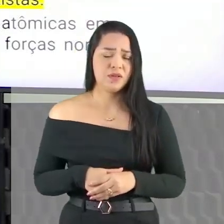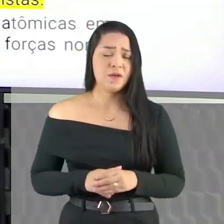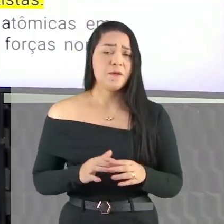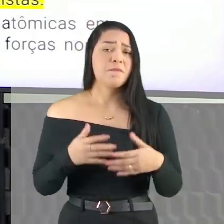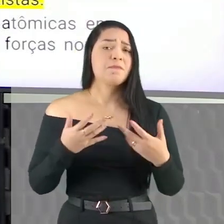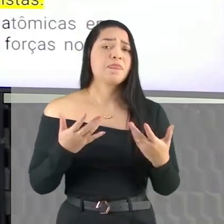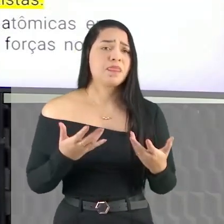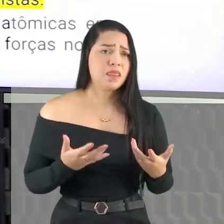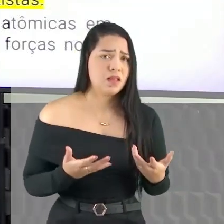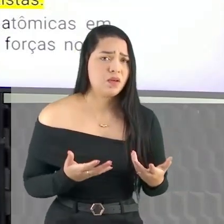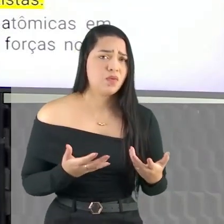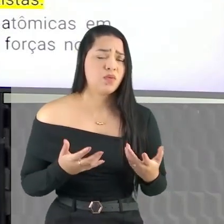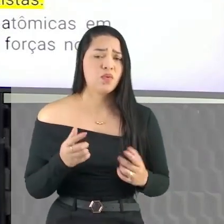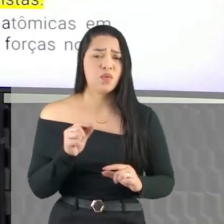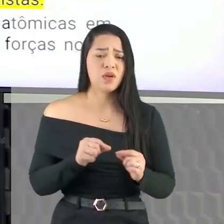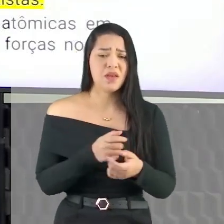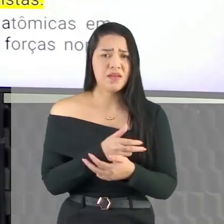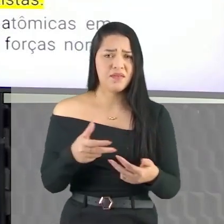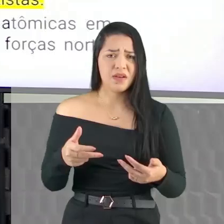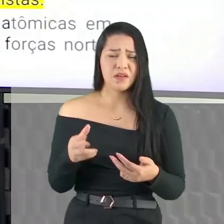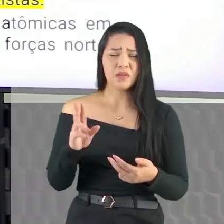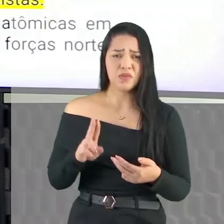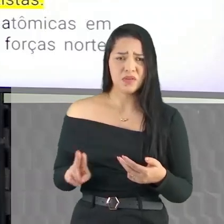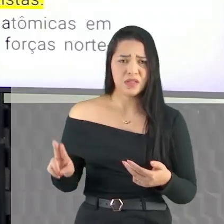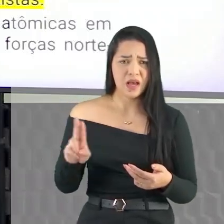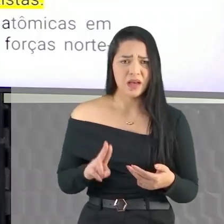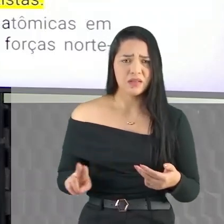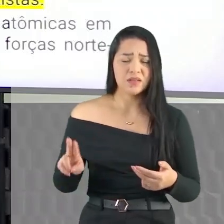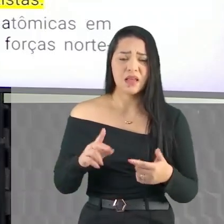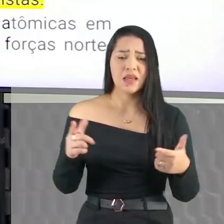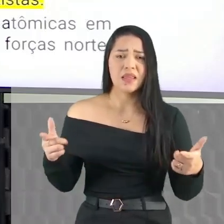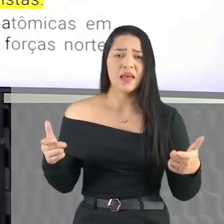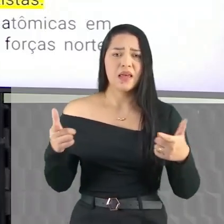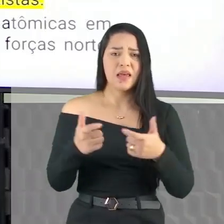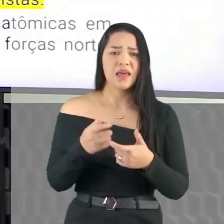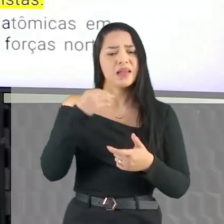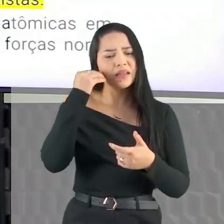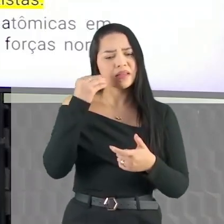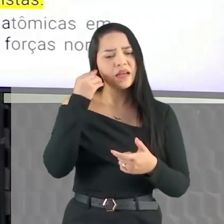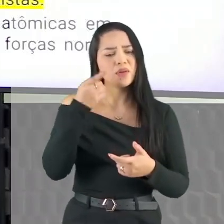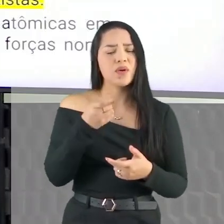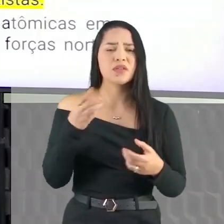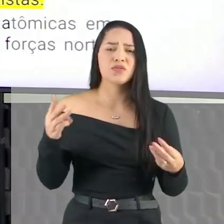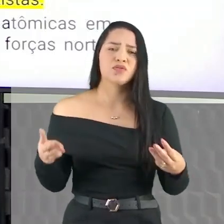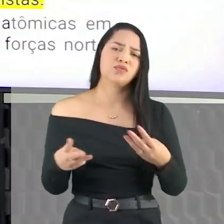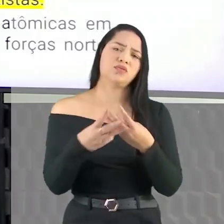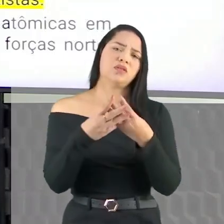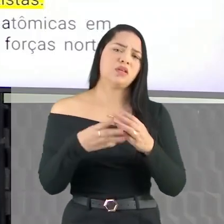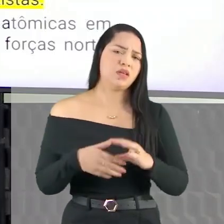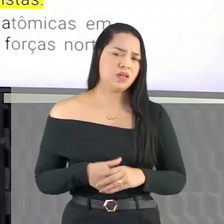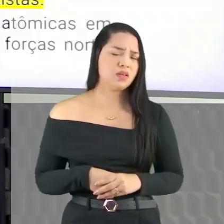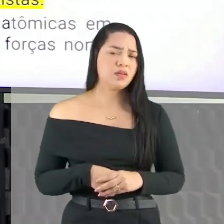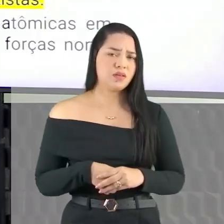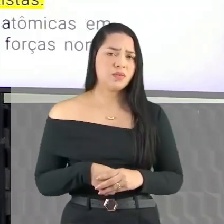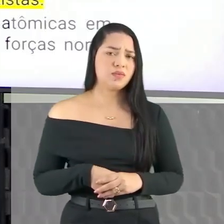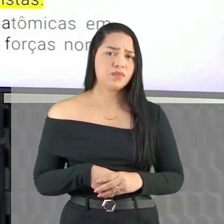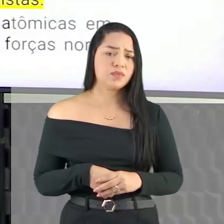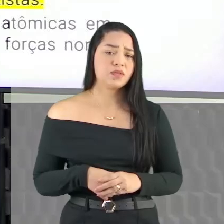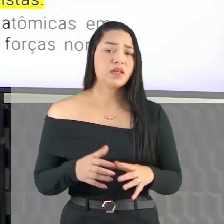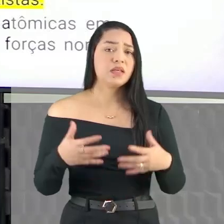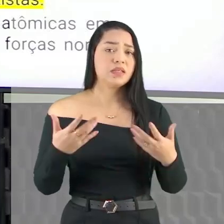Então, muitos gases utilizados até na guerra, eles foram testados com estes judeus, nos campos de concentração, nas câmaras de